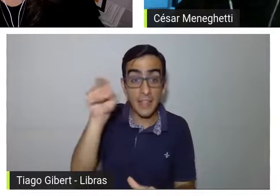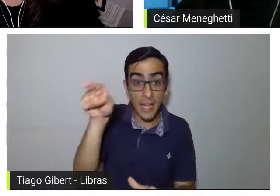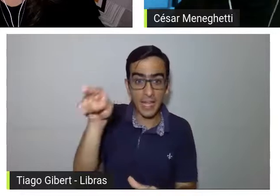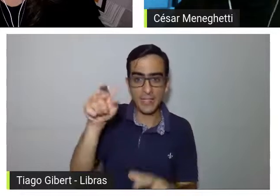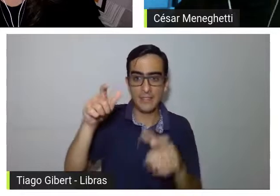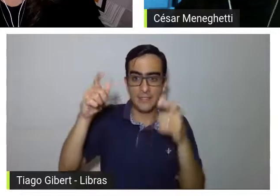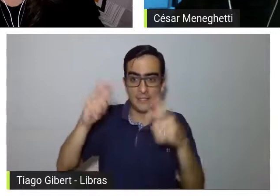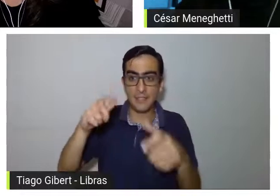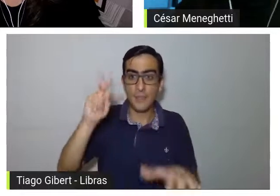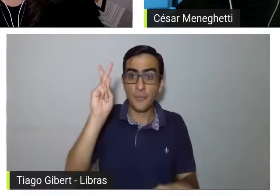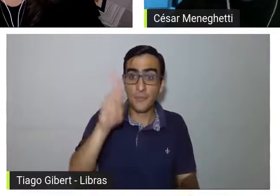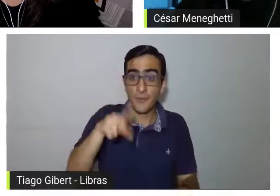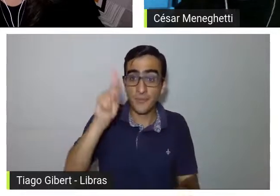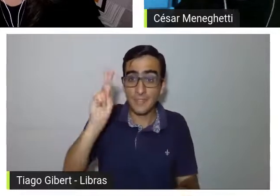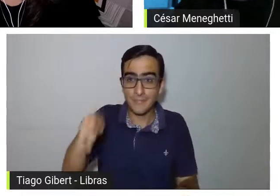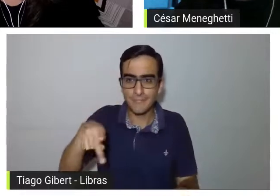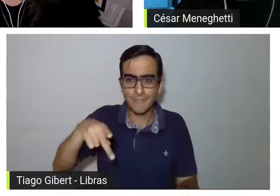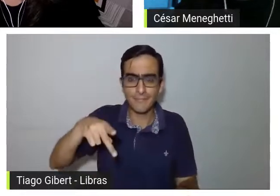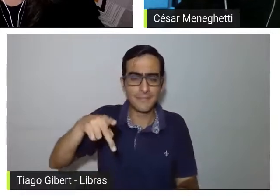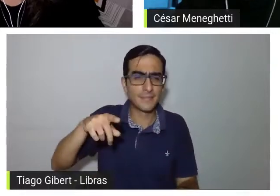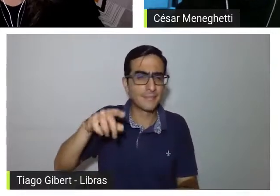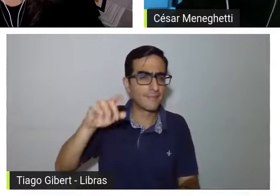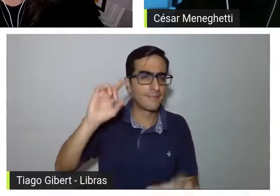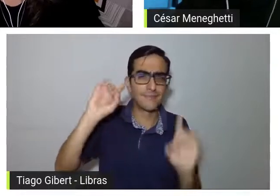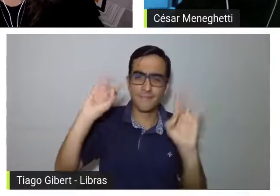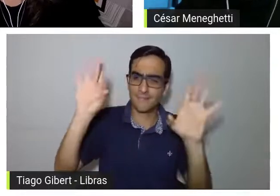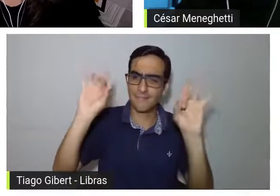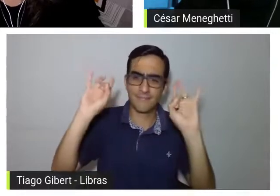professores incríveis que praticamente...